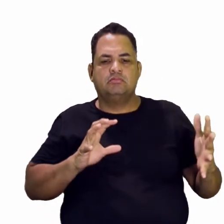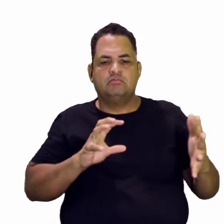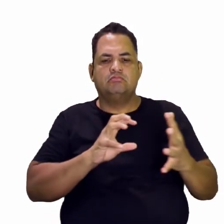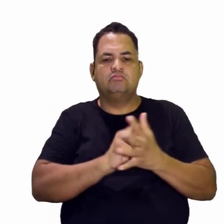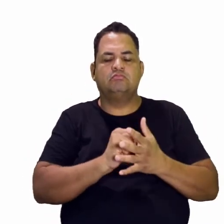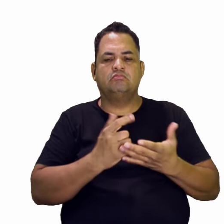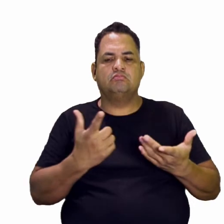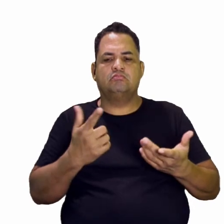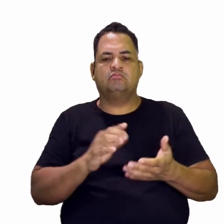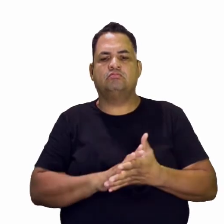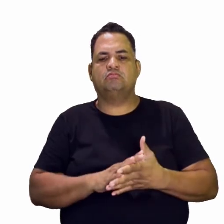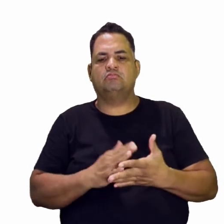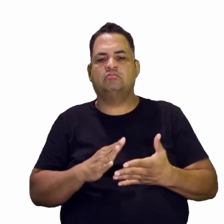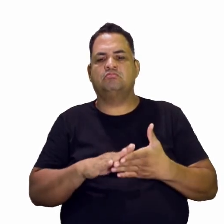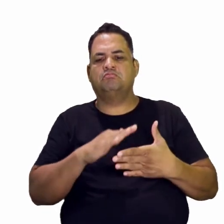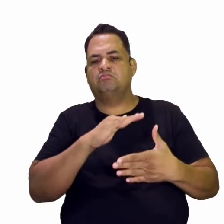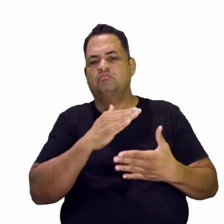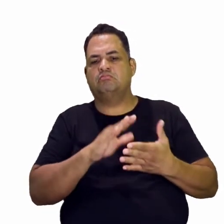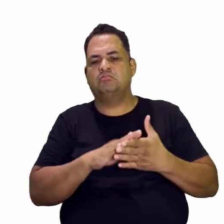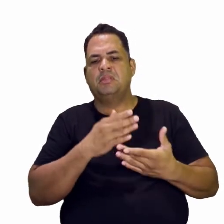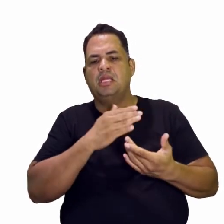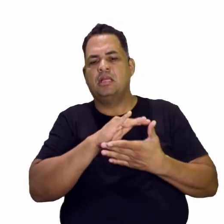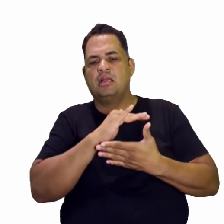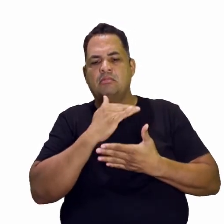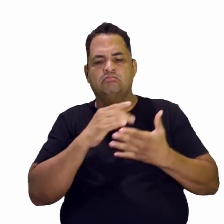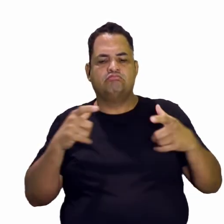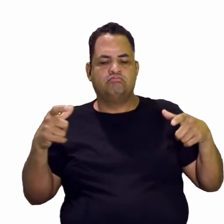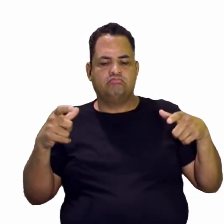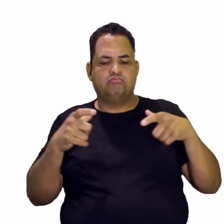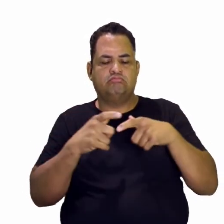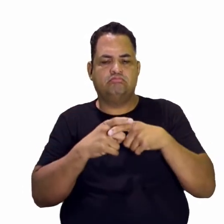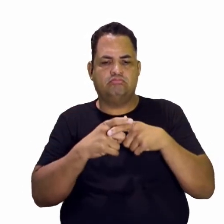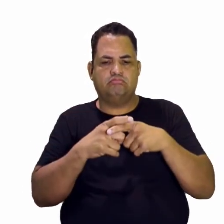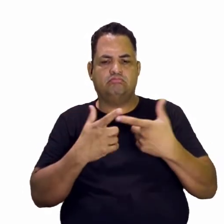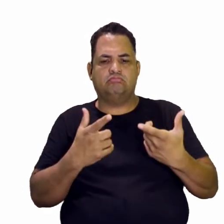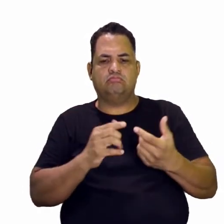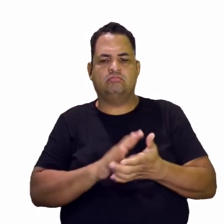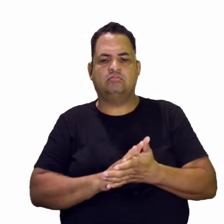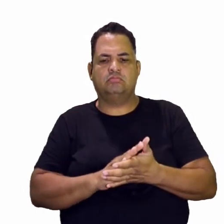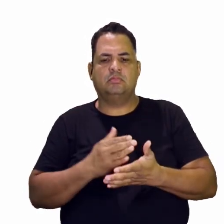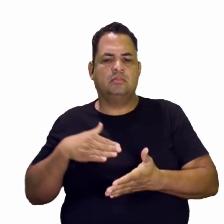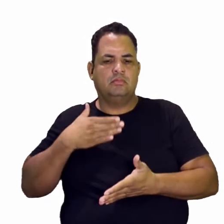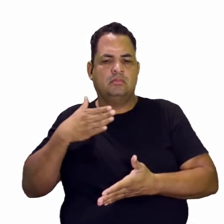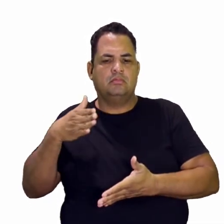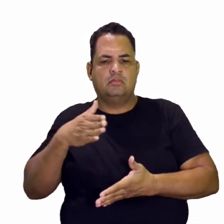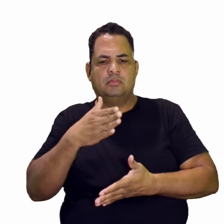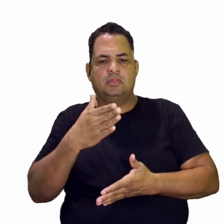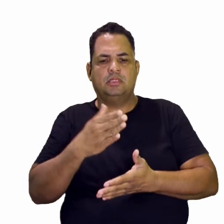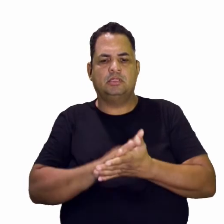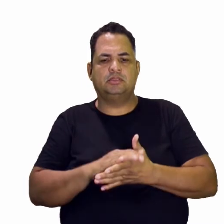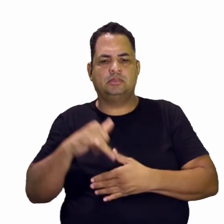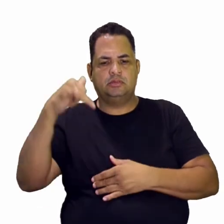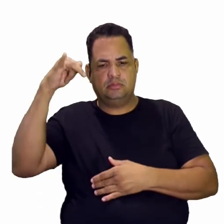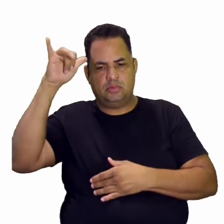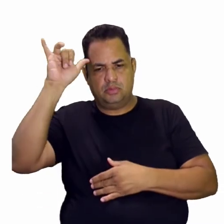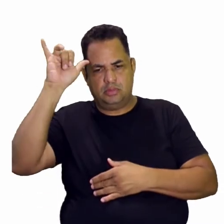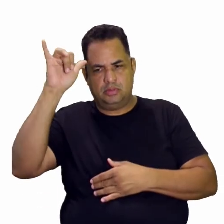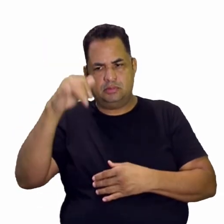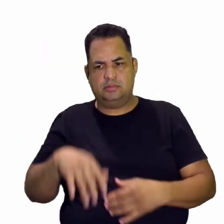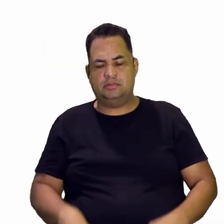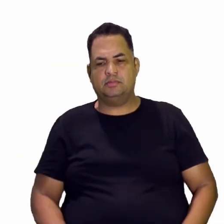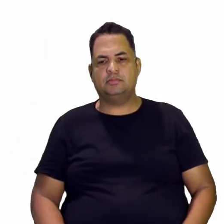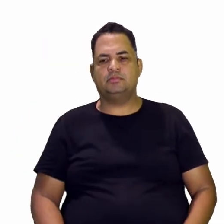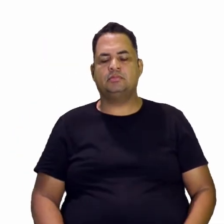predatórias, né? Aquelas que a pessoa dizima mesmo essa população, como que aconteceu aí com o nosso peixe boi, né?